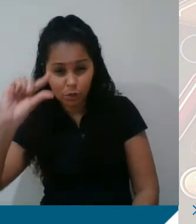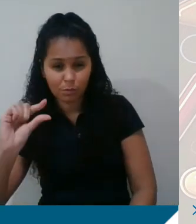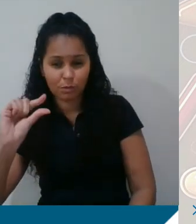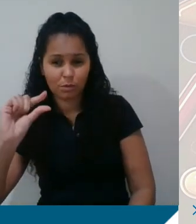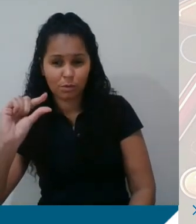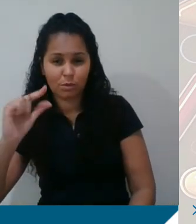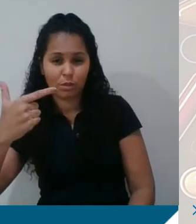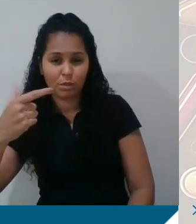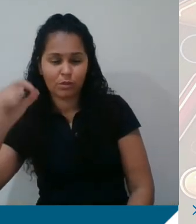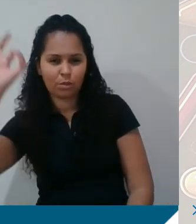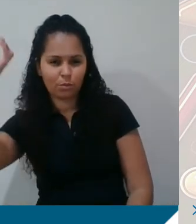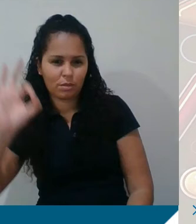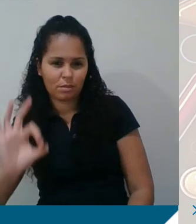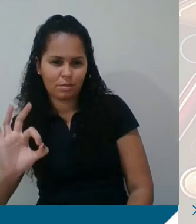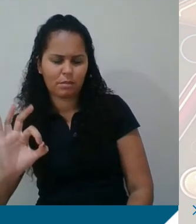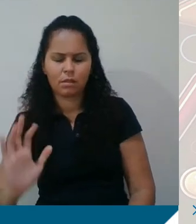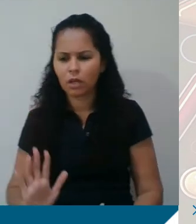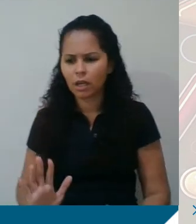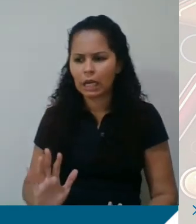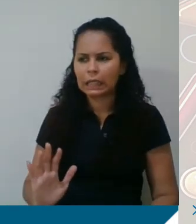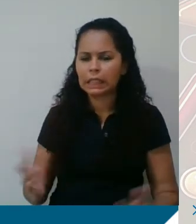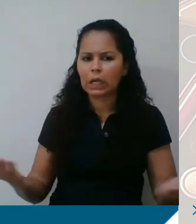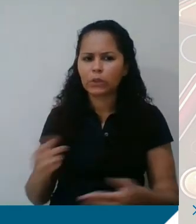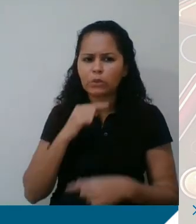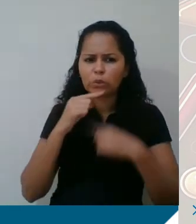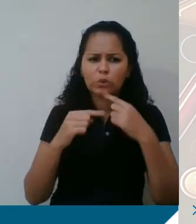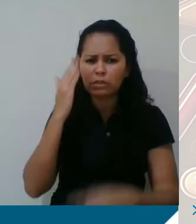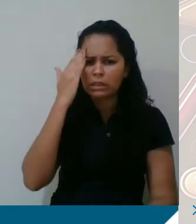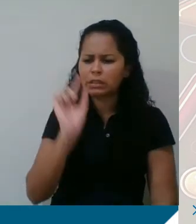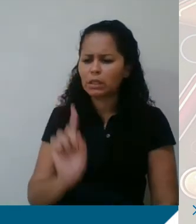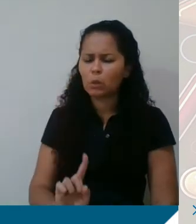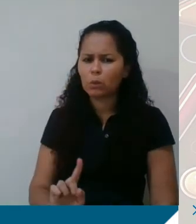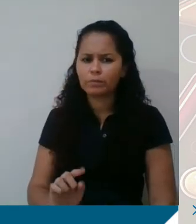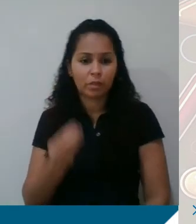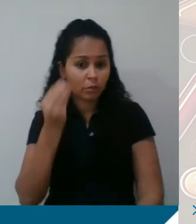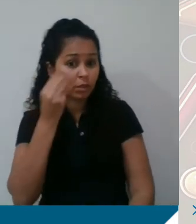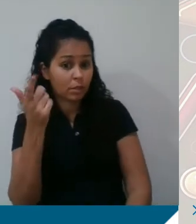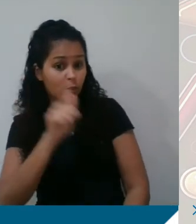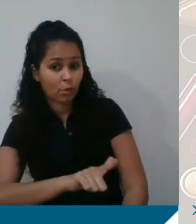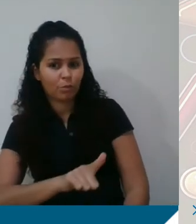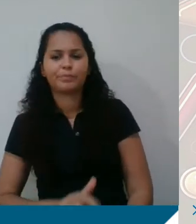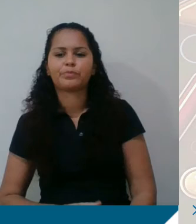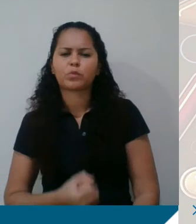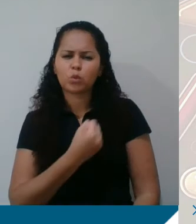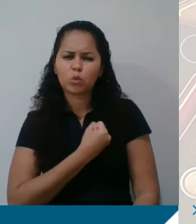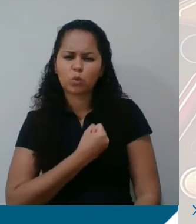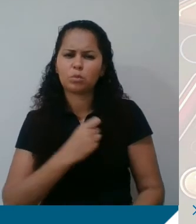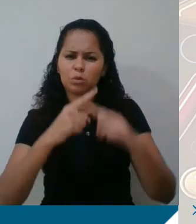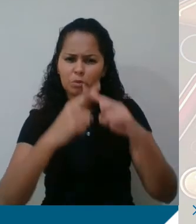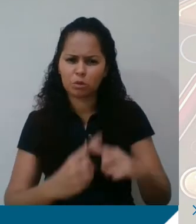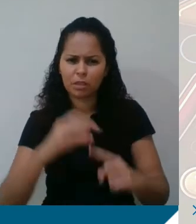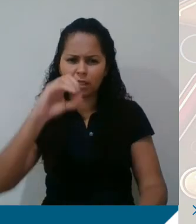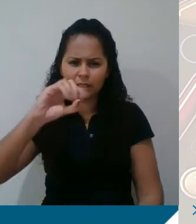ser reduzido em 20%. Aí você fala assim, uai, agora eu não entendi. Então, vamos tentar de novo. Se você pegar um